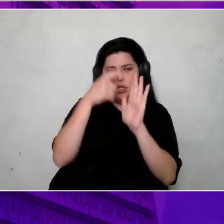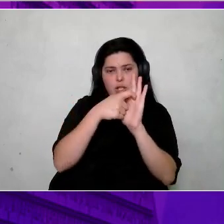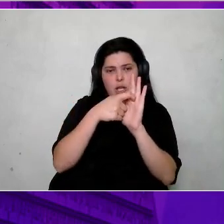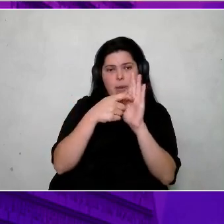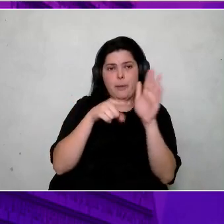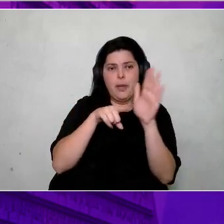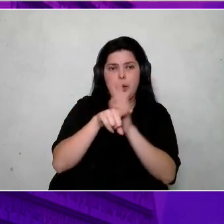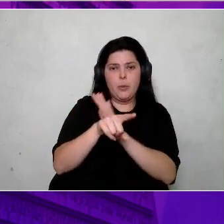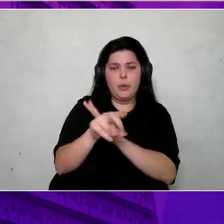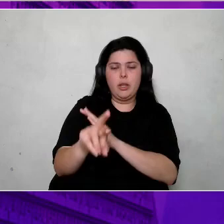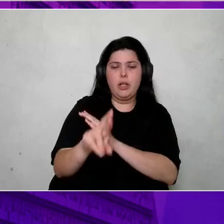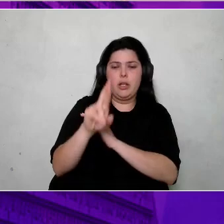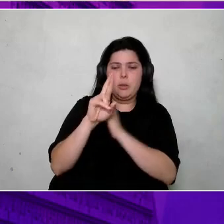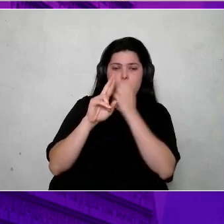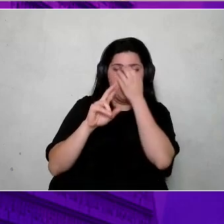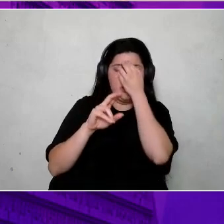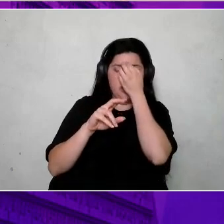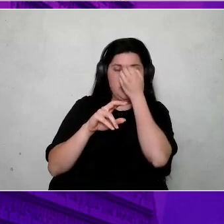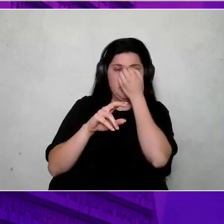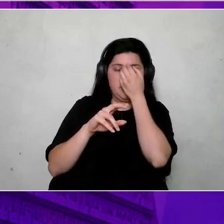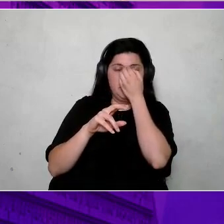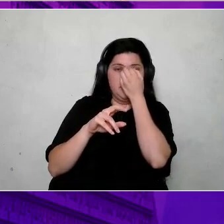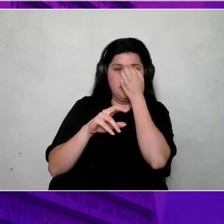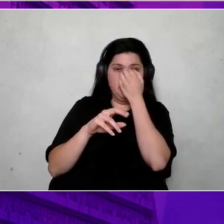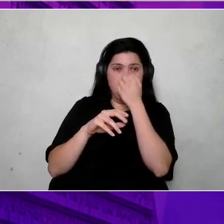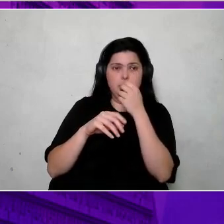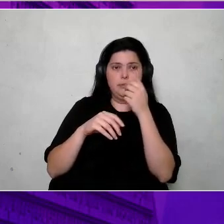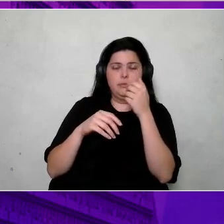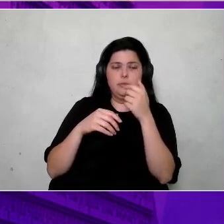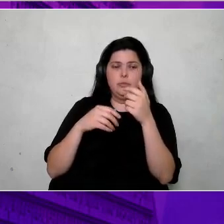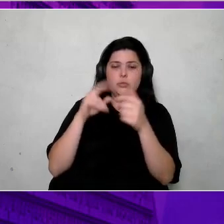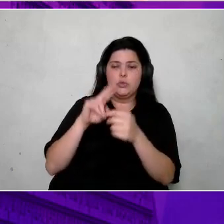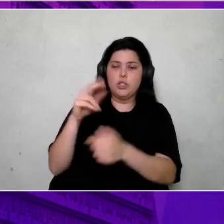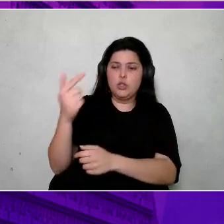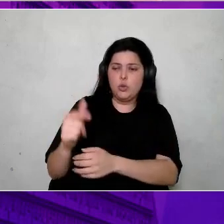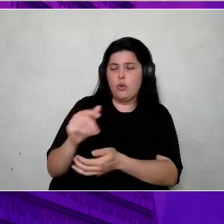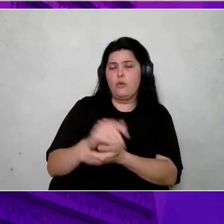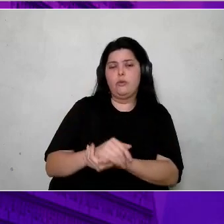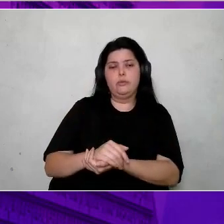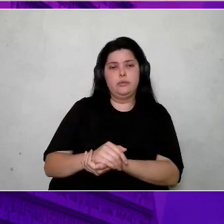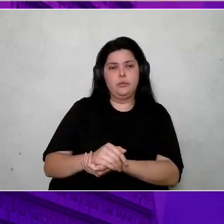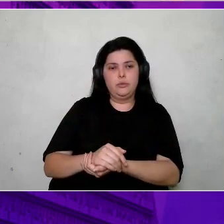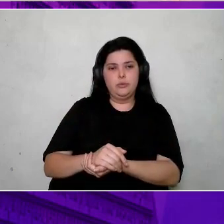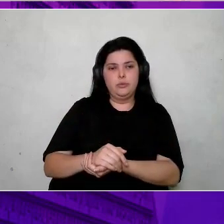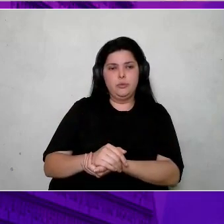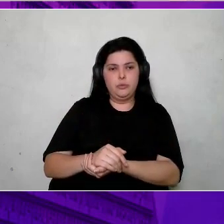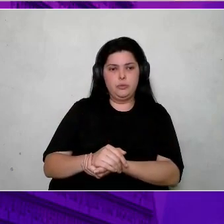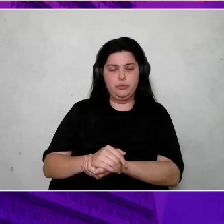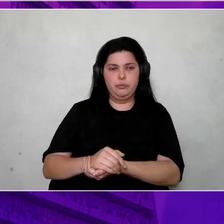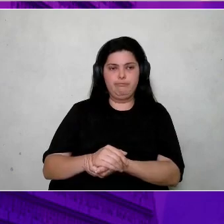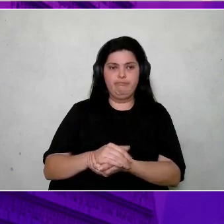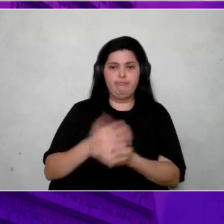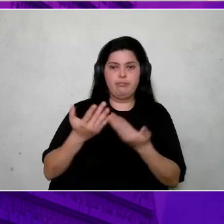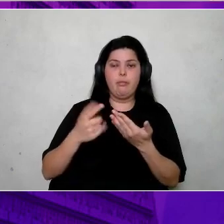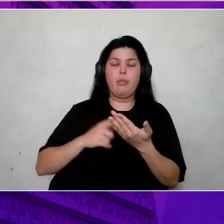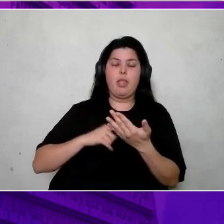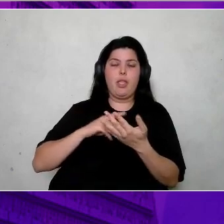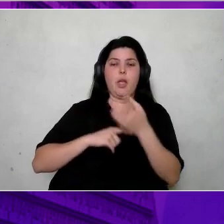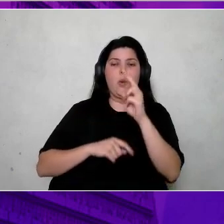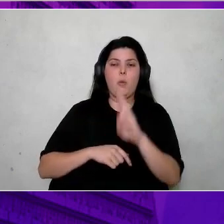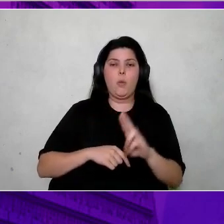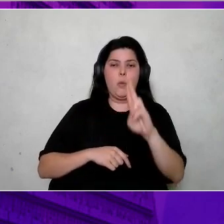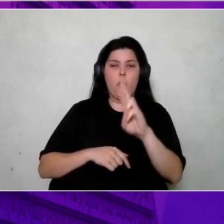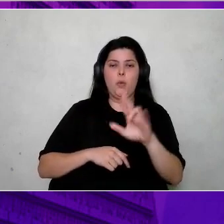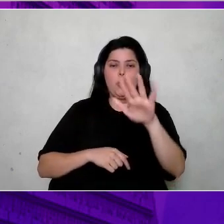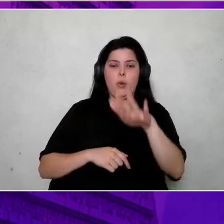vão sendo reutilizadas cada vez mais. Então, gente, tem muito uso diário. Na